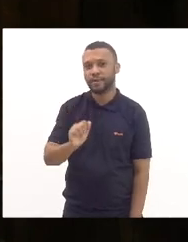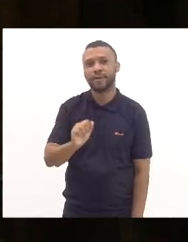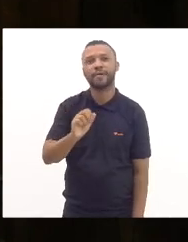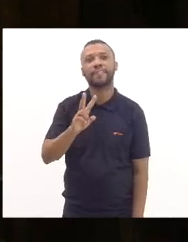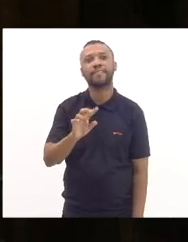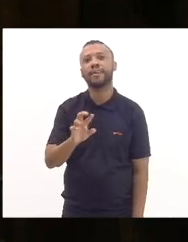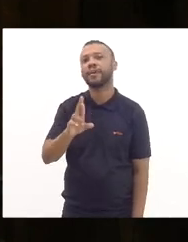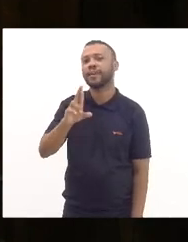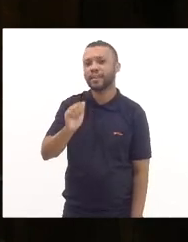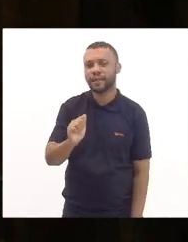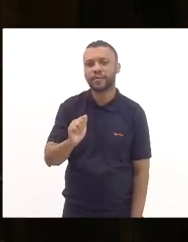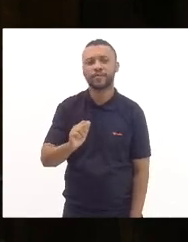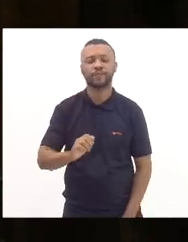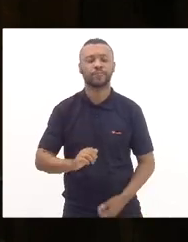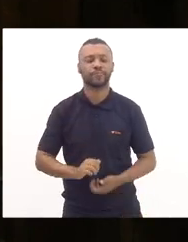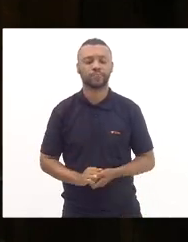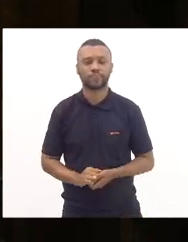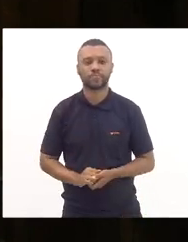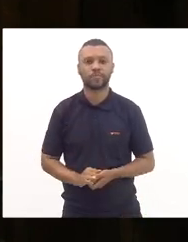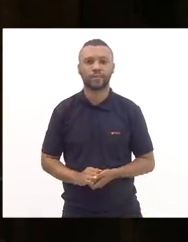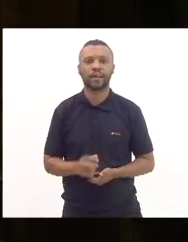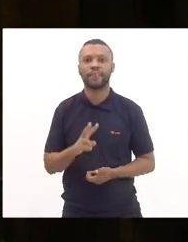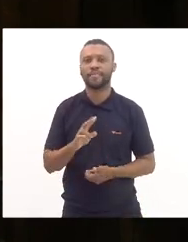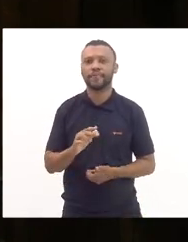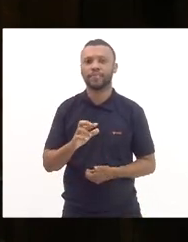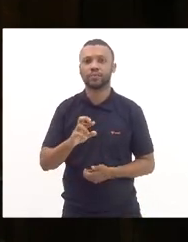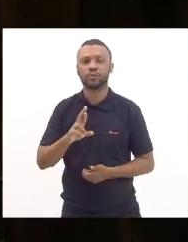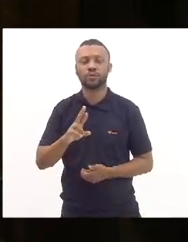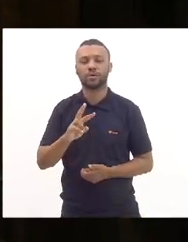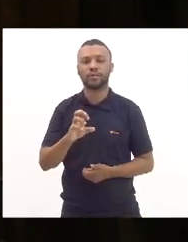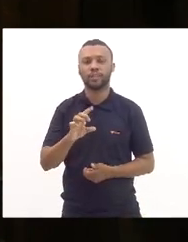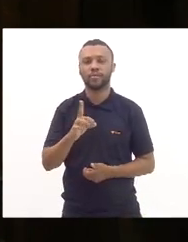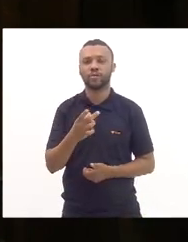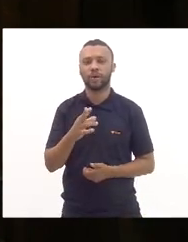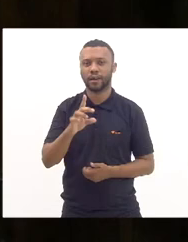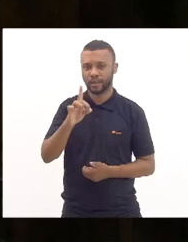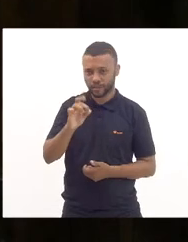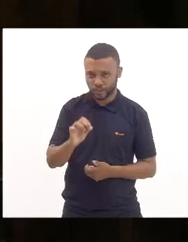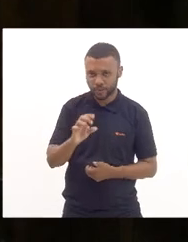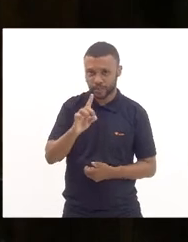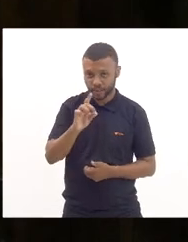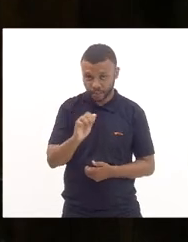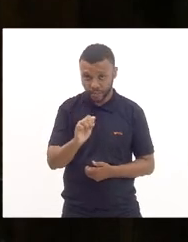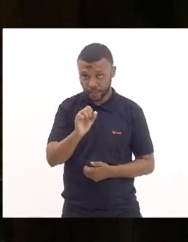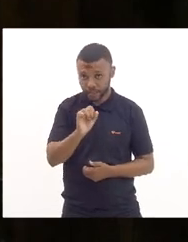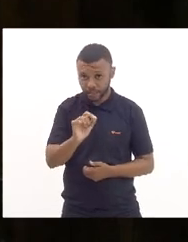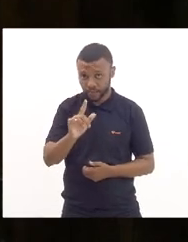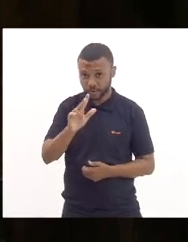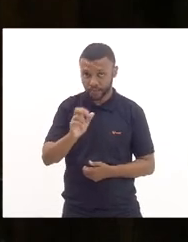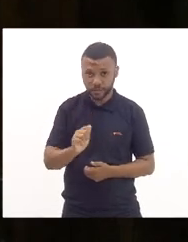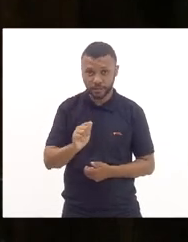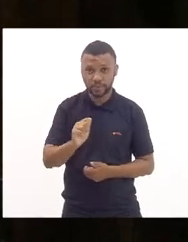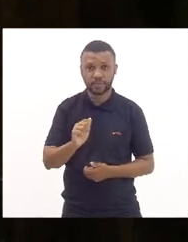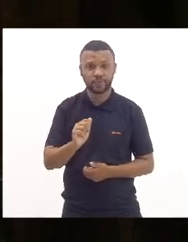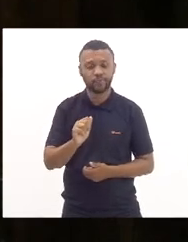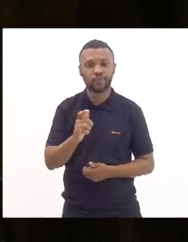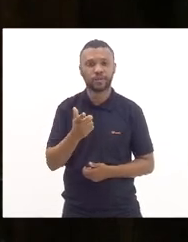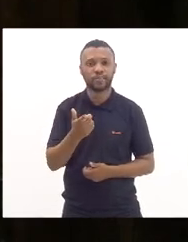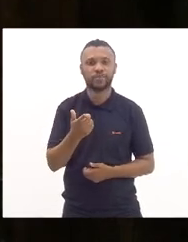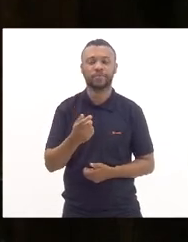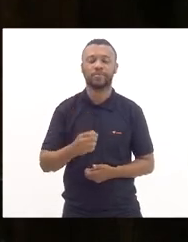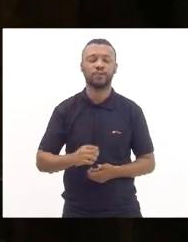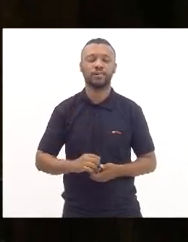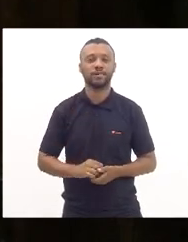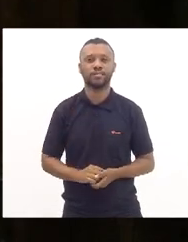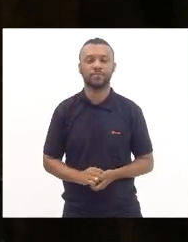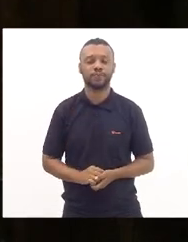Dalkson Augusto Viana, Vitor Eduardo Martins Maciel, Daiane Souza Silva, assessora da vereadora Márcia